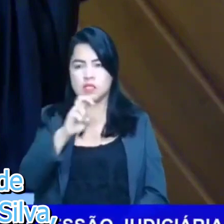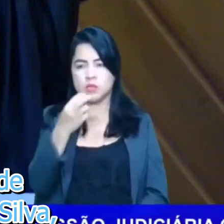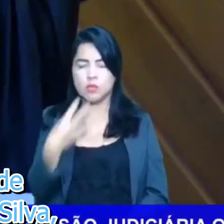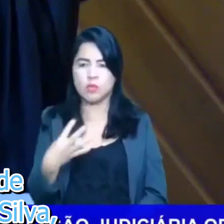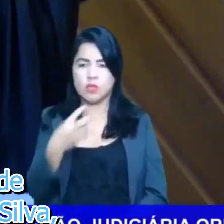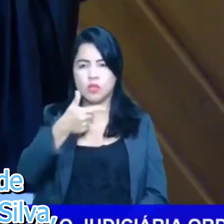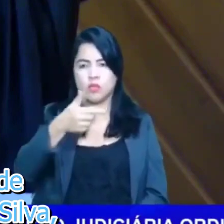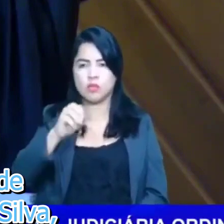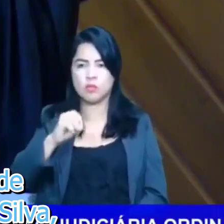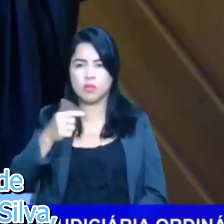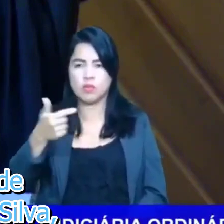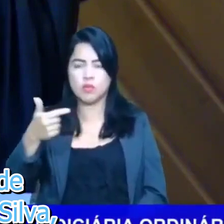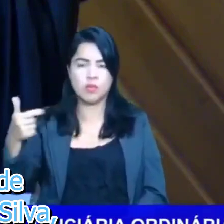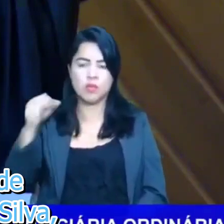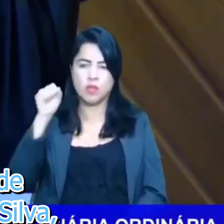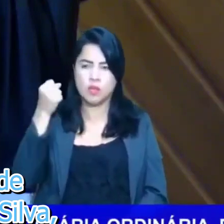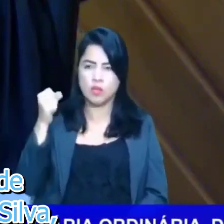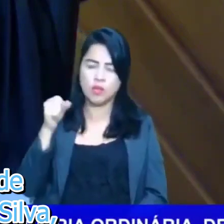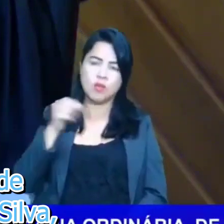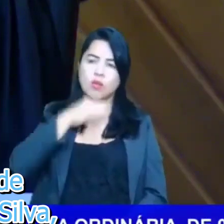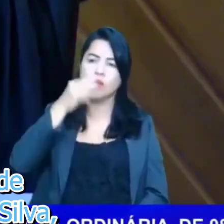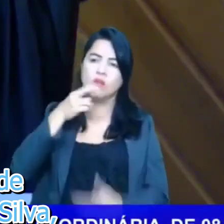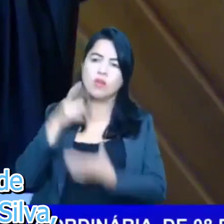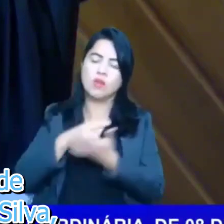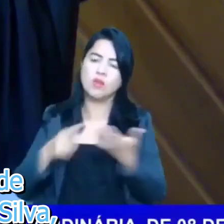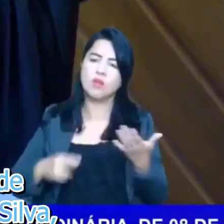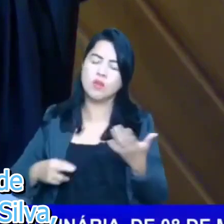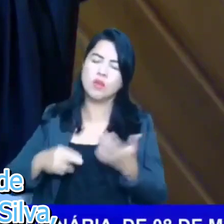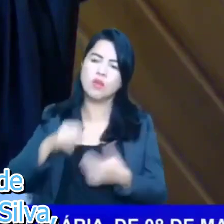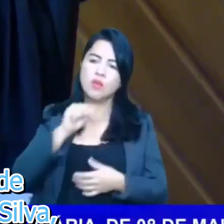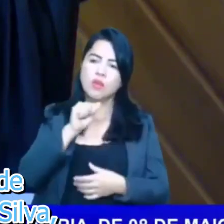0601-522-54-2022, de Santana, de relatoria do desembargador Anselmo